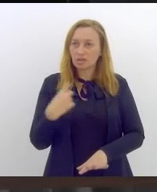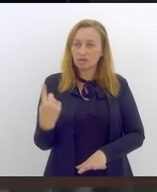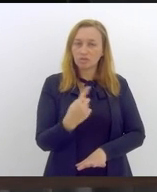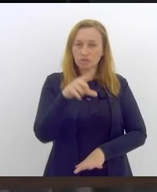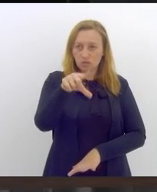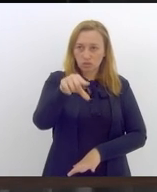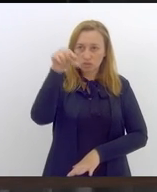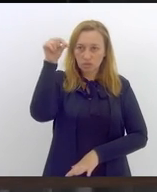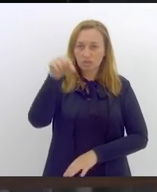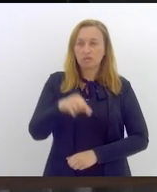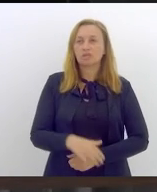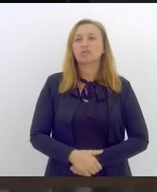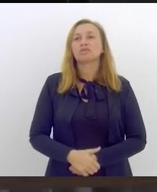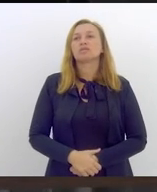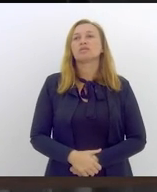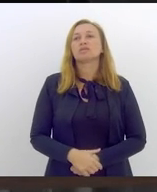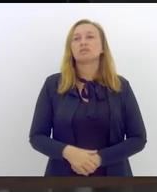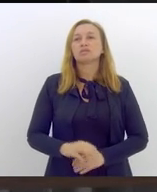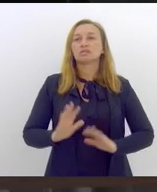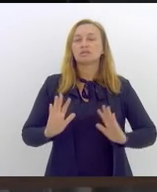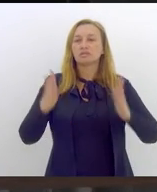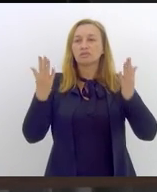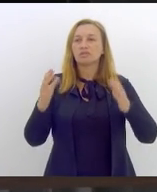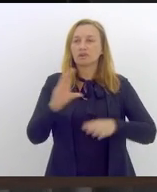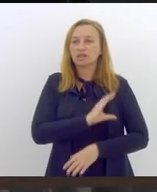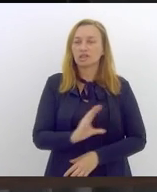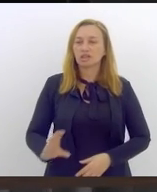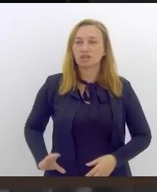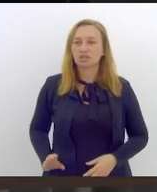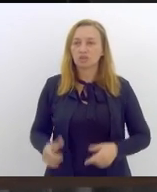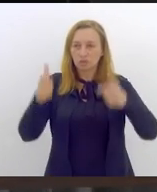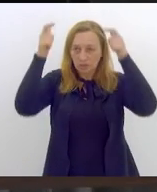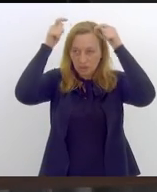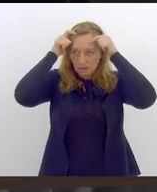escolha viva Cristo Rei